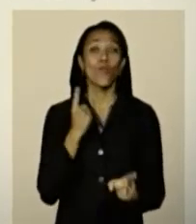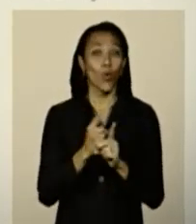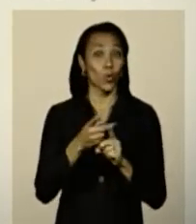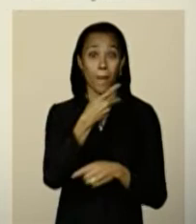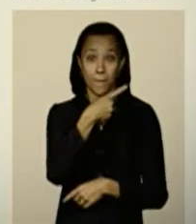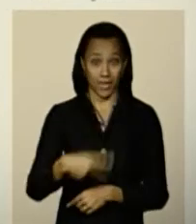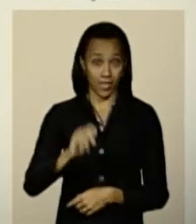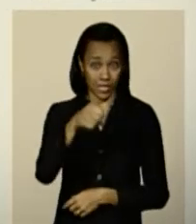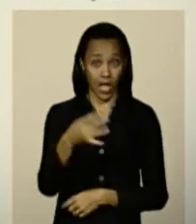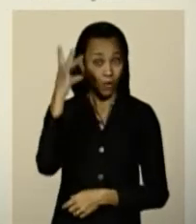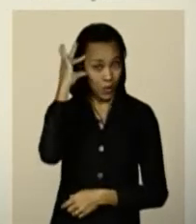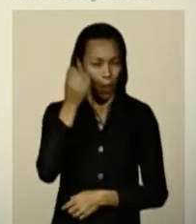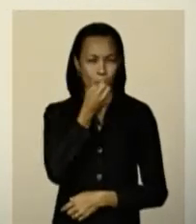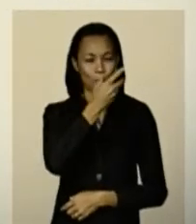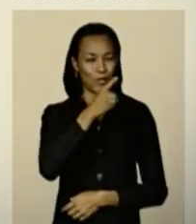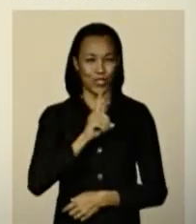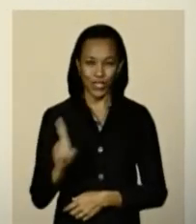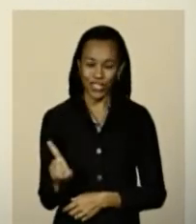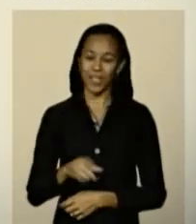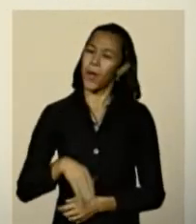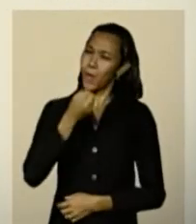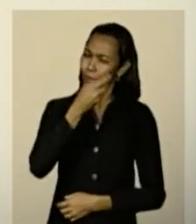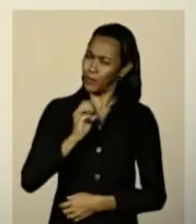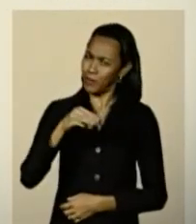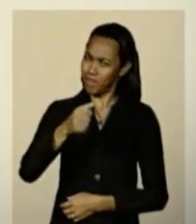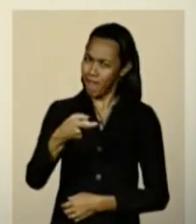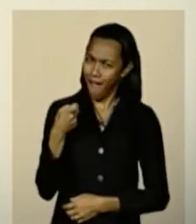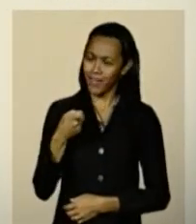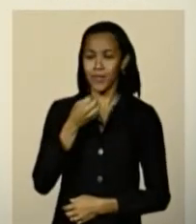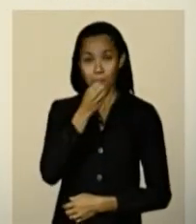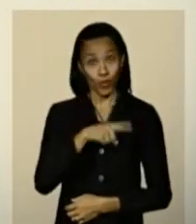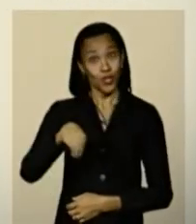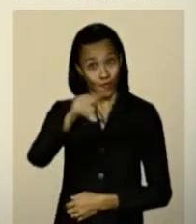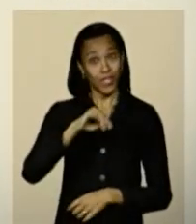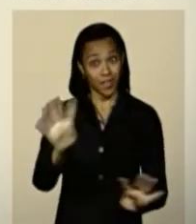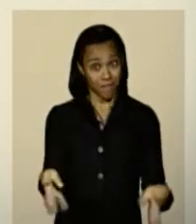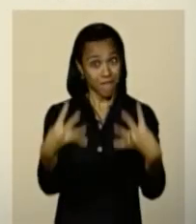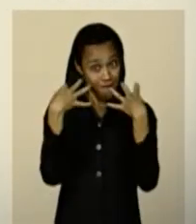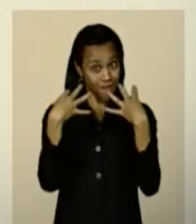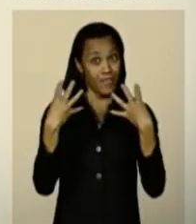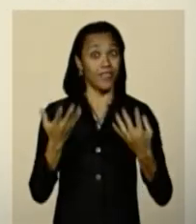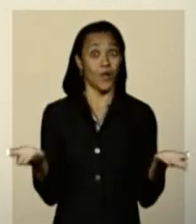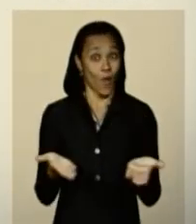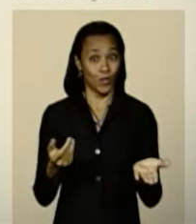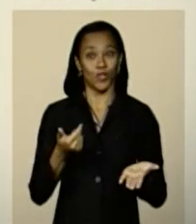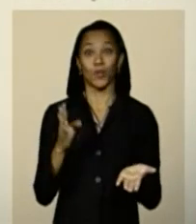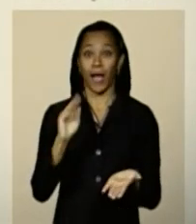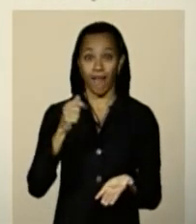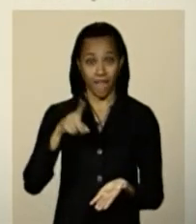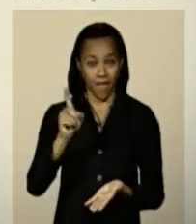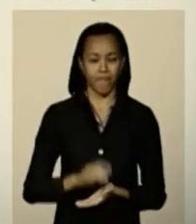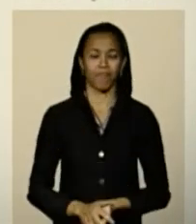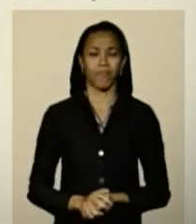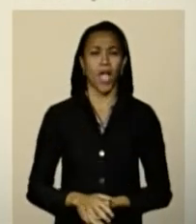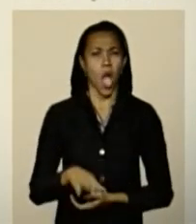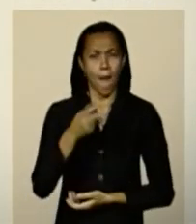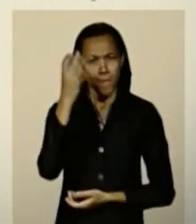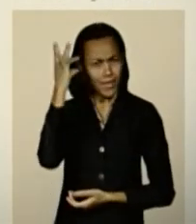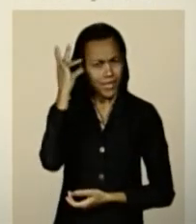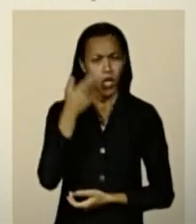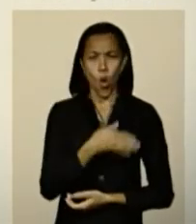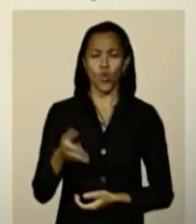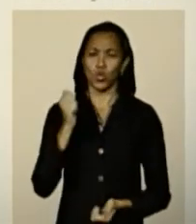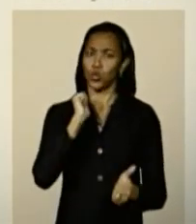presidenta Dilma Bom dia presidenta Bom dia Max e bom dia você ouvinte que nos acompanha aqui no café presidenta os jogos